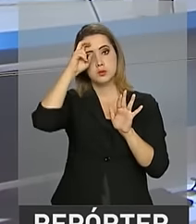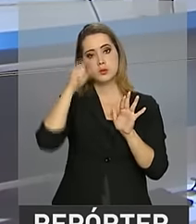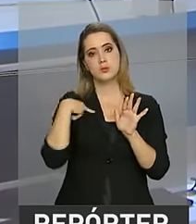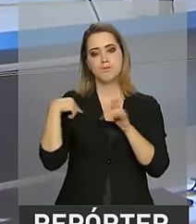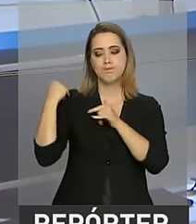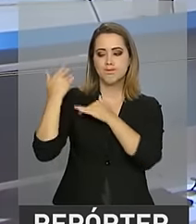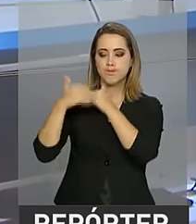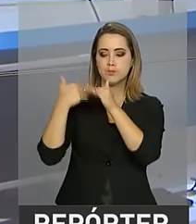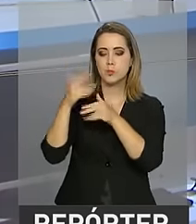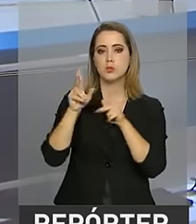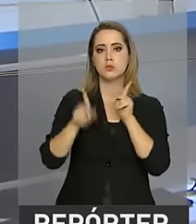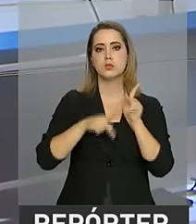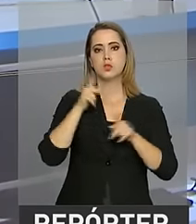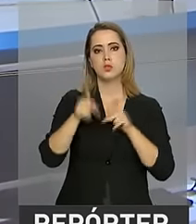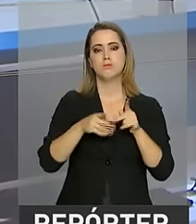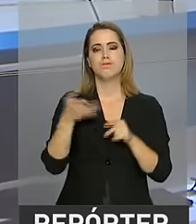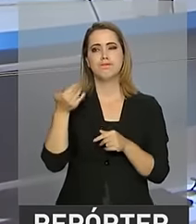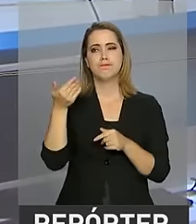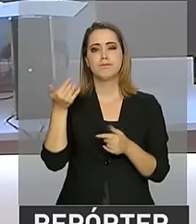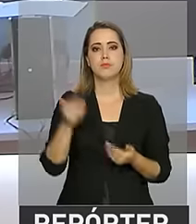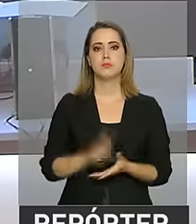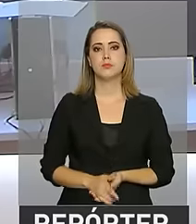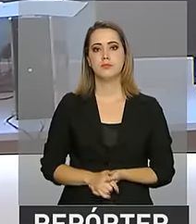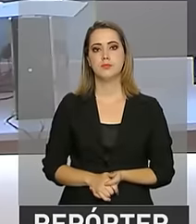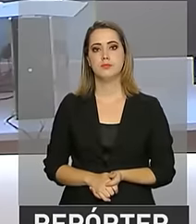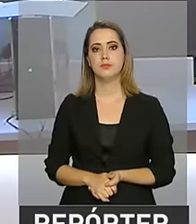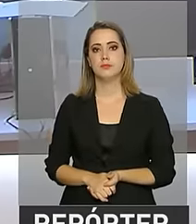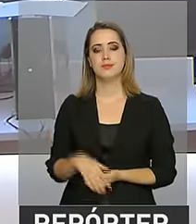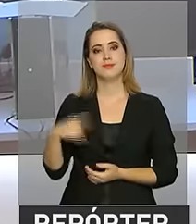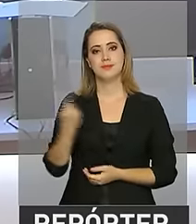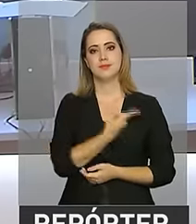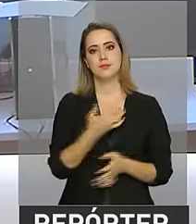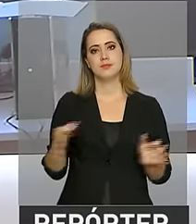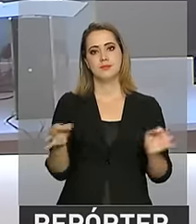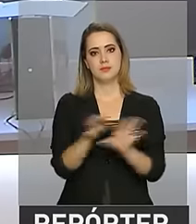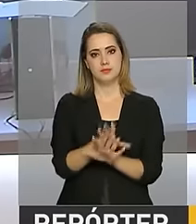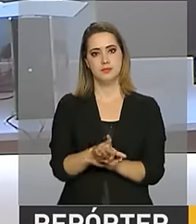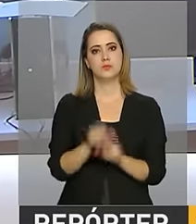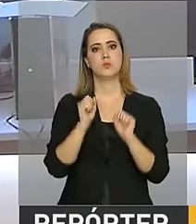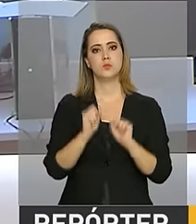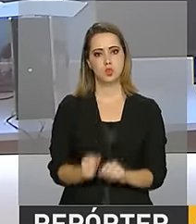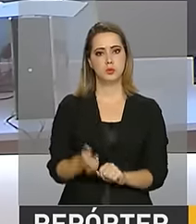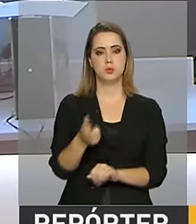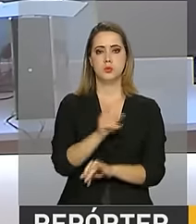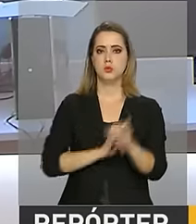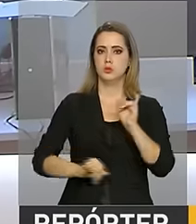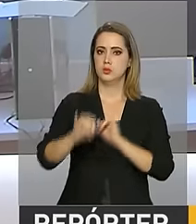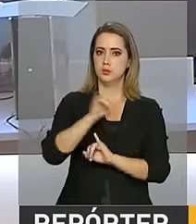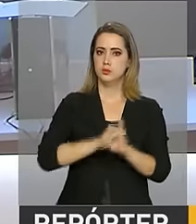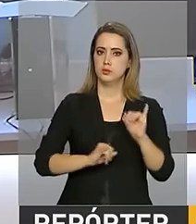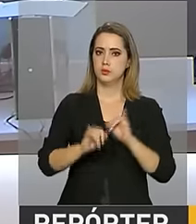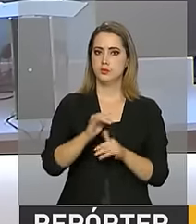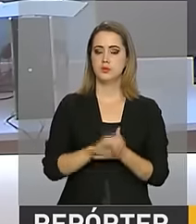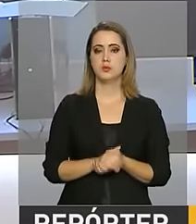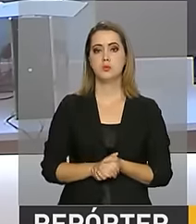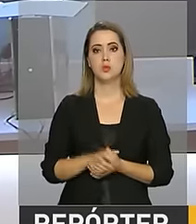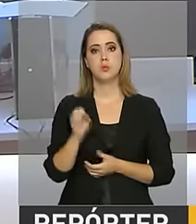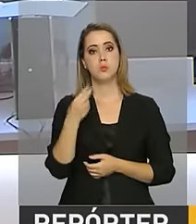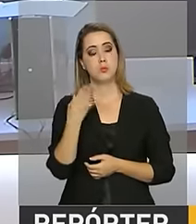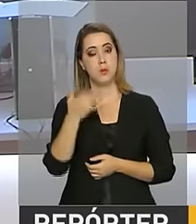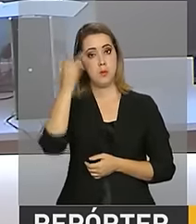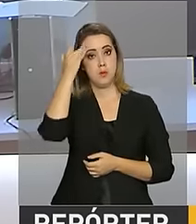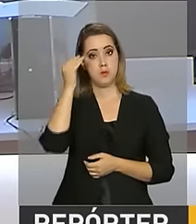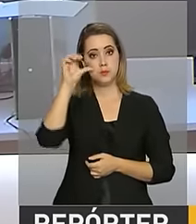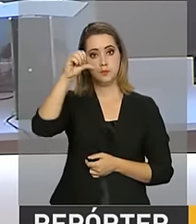deixado pelos povos pré-históricos nós ficamos por aqui podemos voltar a qualquer momento com outras informações ou